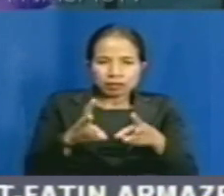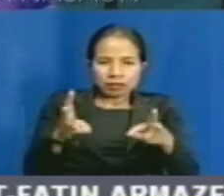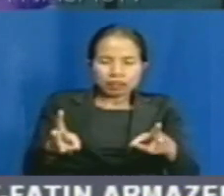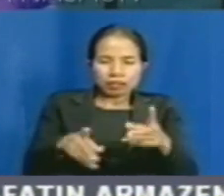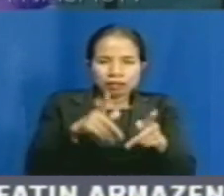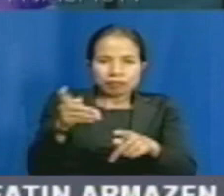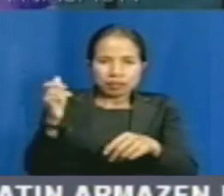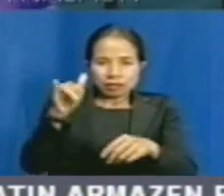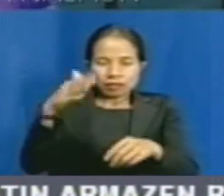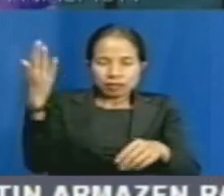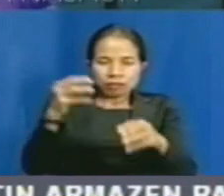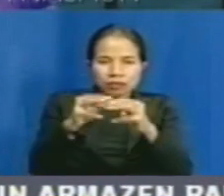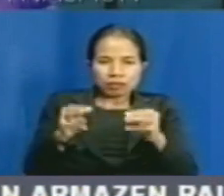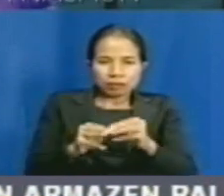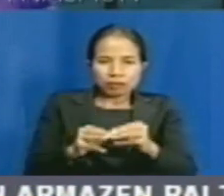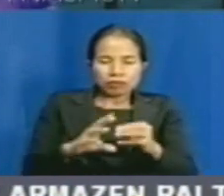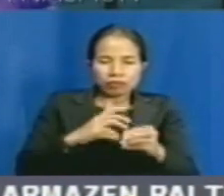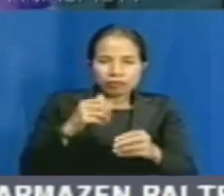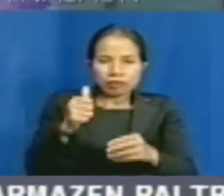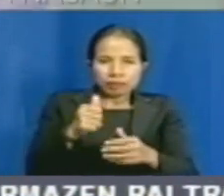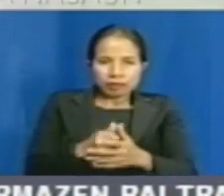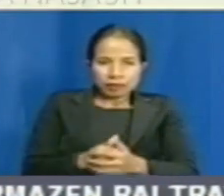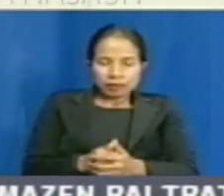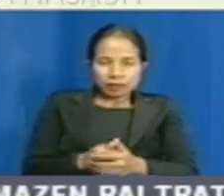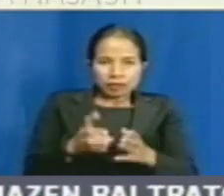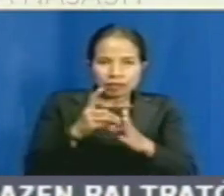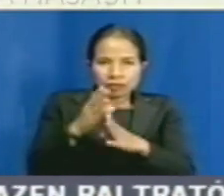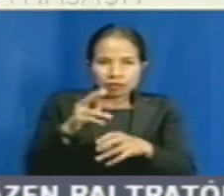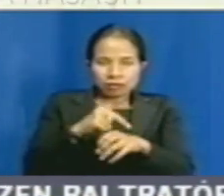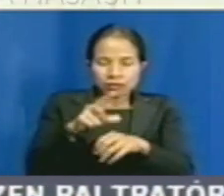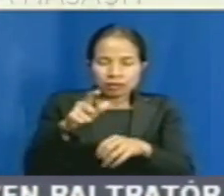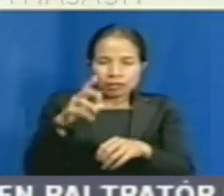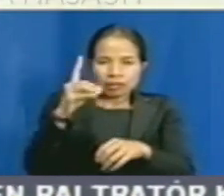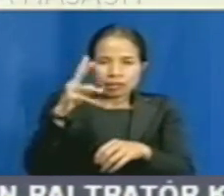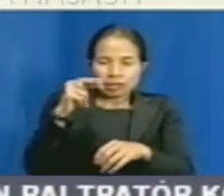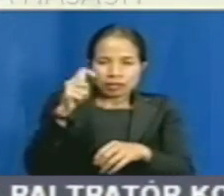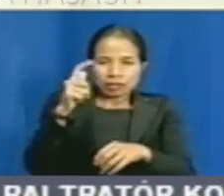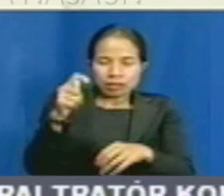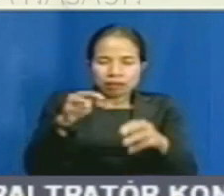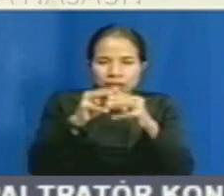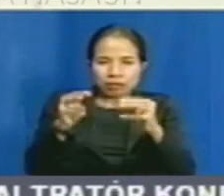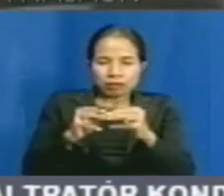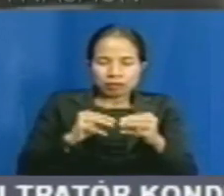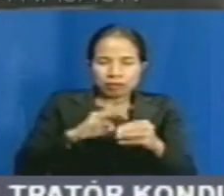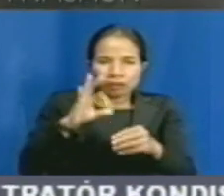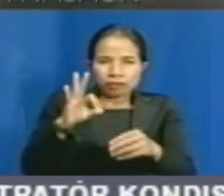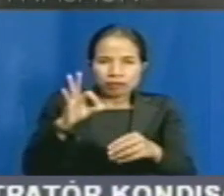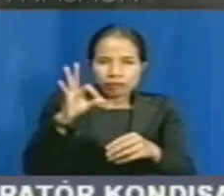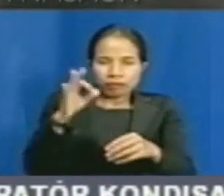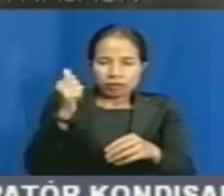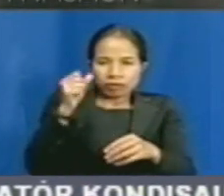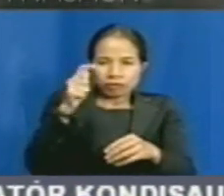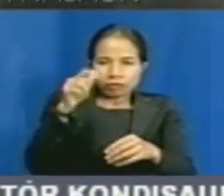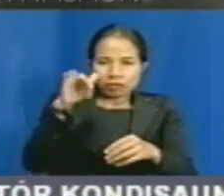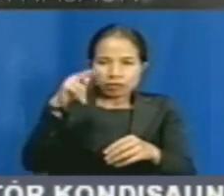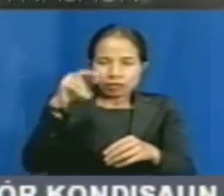rodoviários para a entidade Sira e município, refere. Diretor Nacional de Transporte Terrestre, município de Manufahi, Faustino Soares